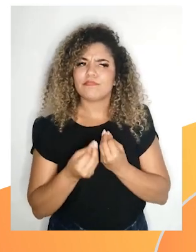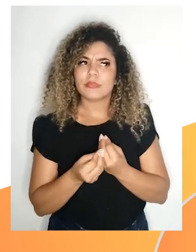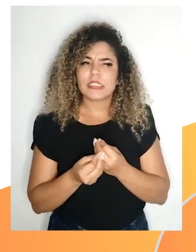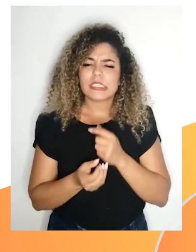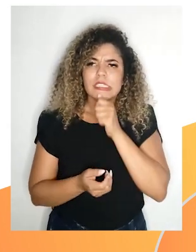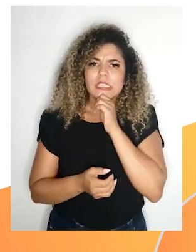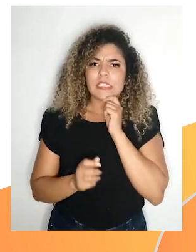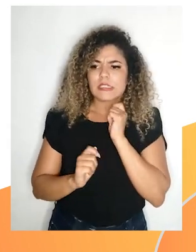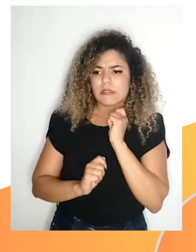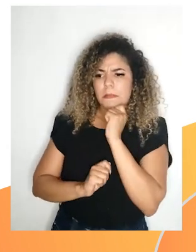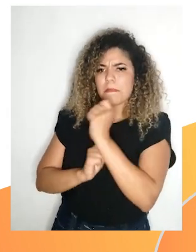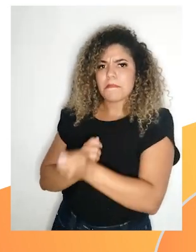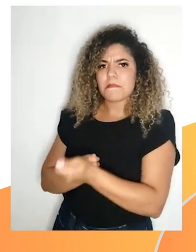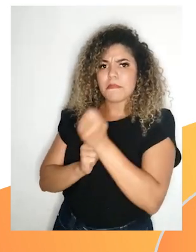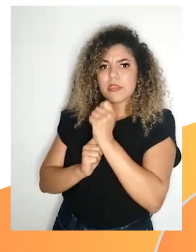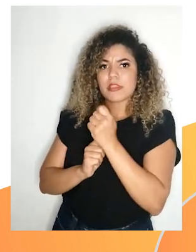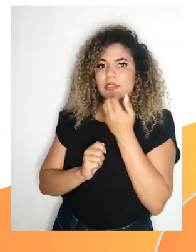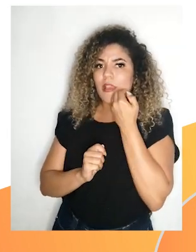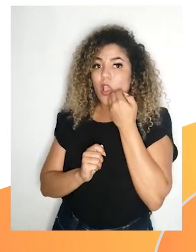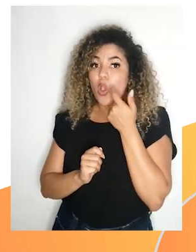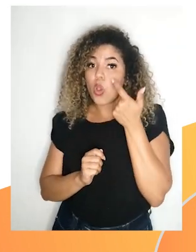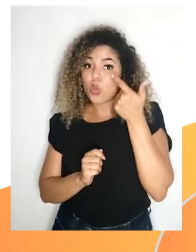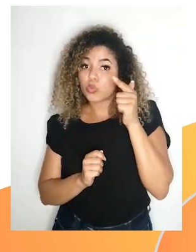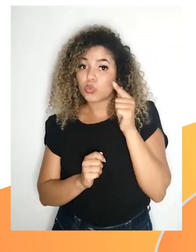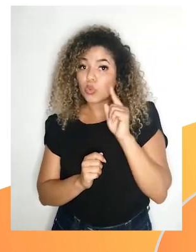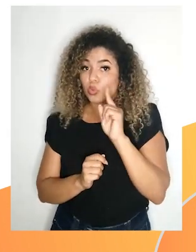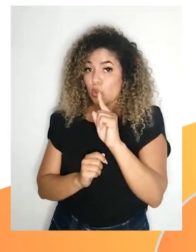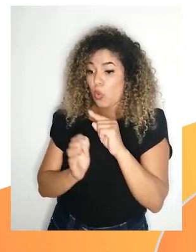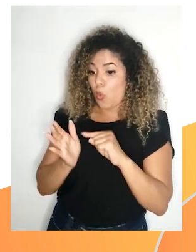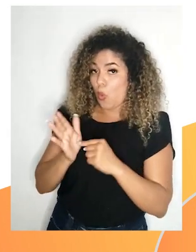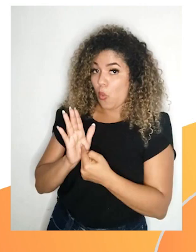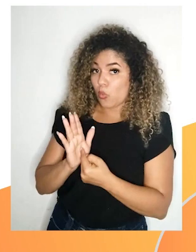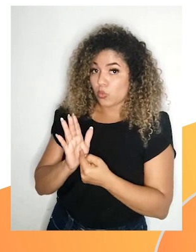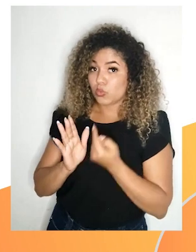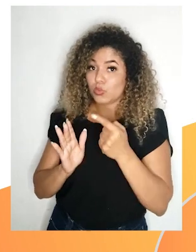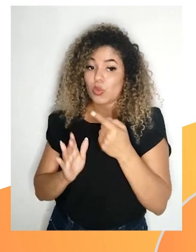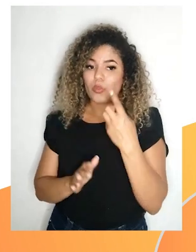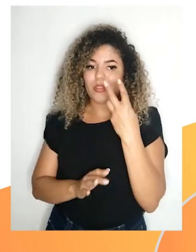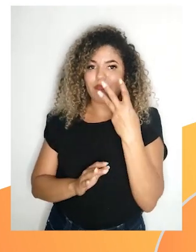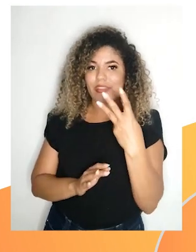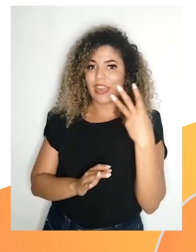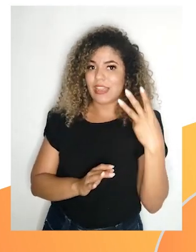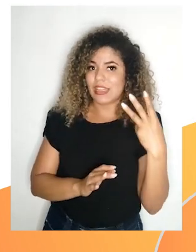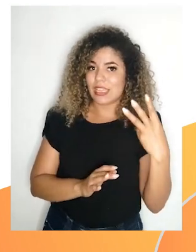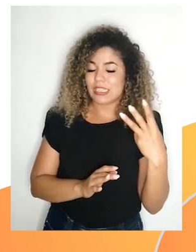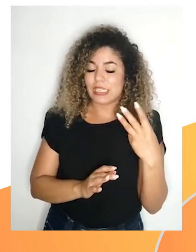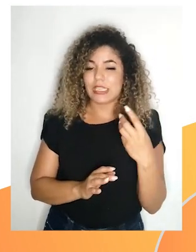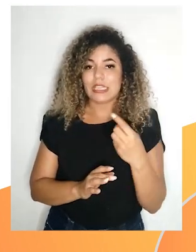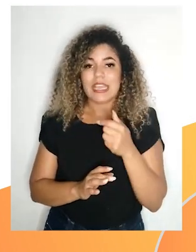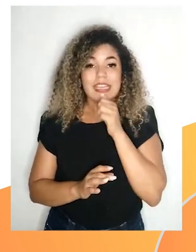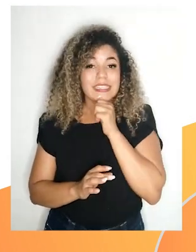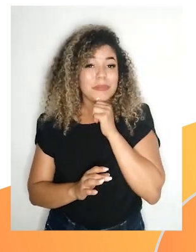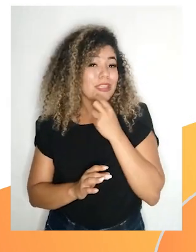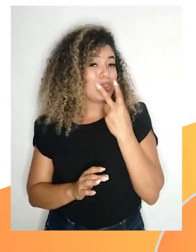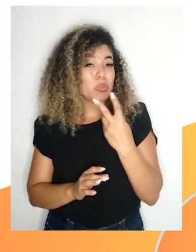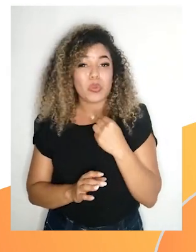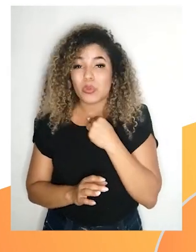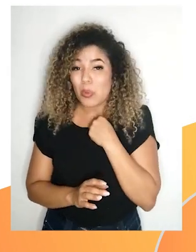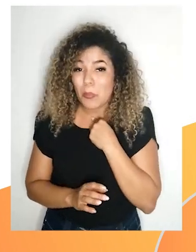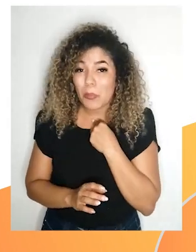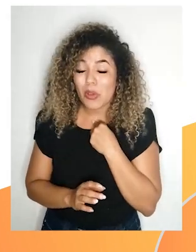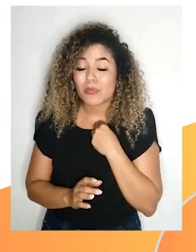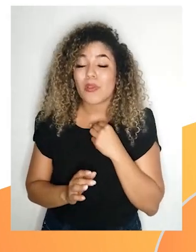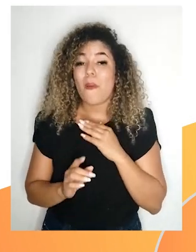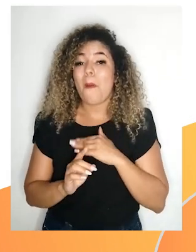gente pescar 1, os outros têm que ser 3, né? Porque senão não consegue formar 7 se eu pescar 2, porque o último